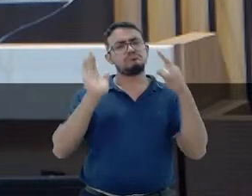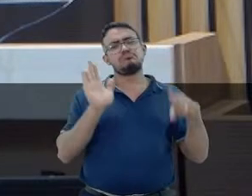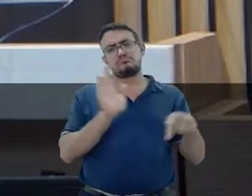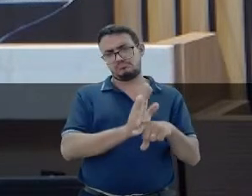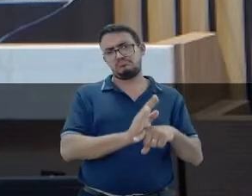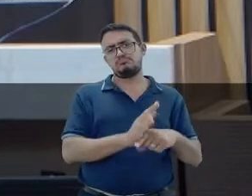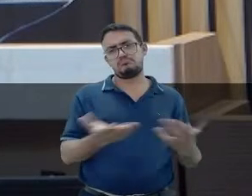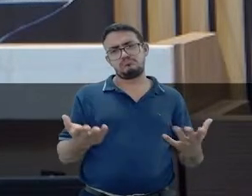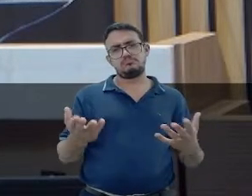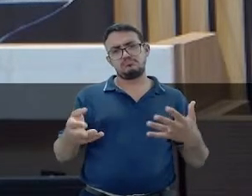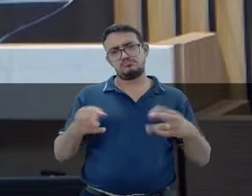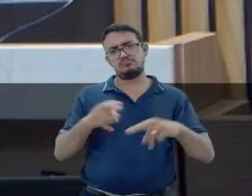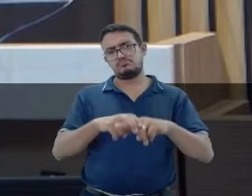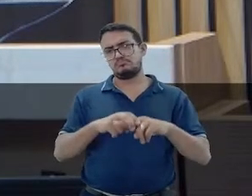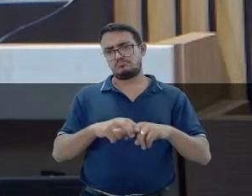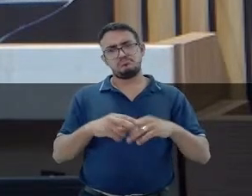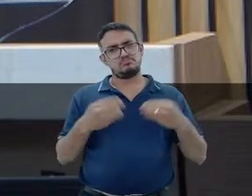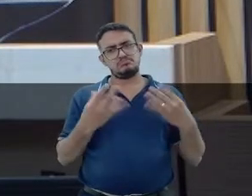provimento.